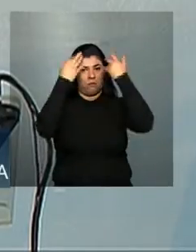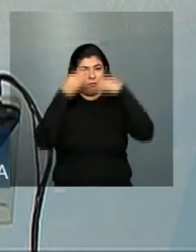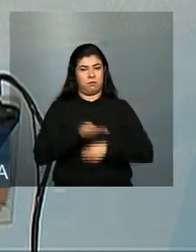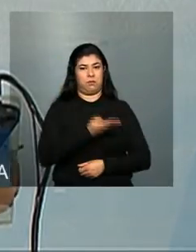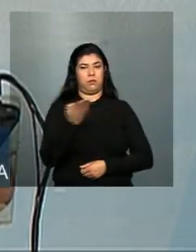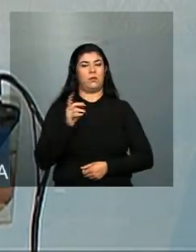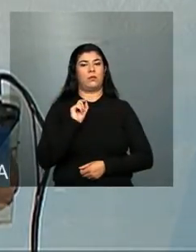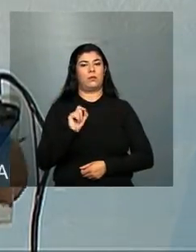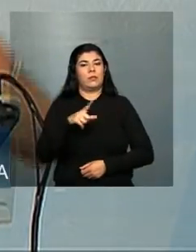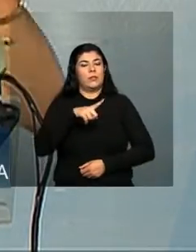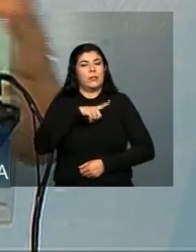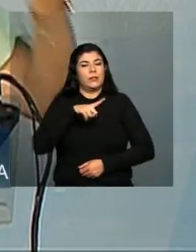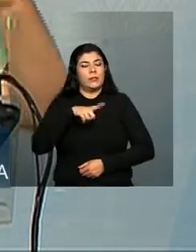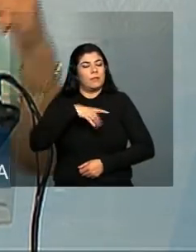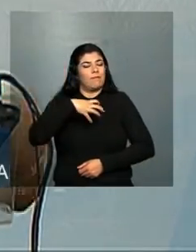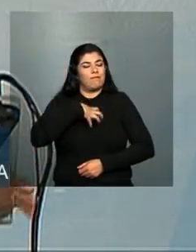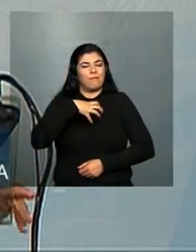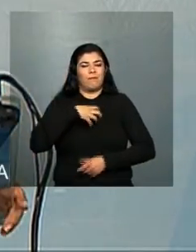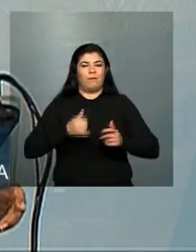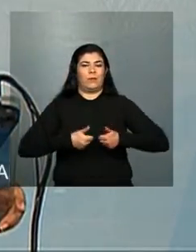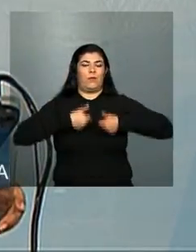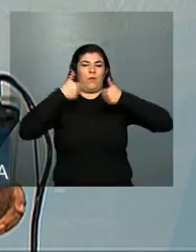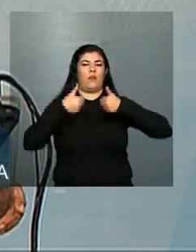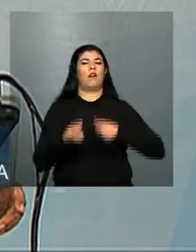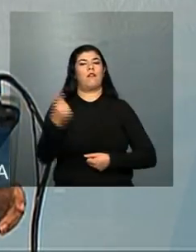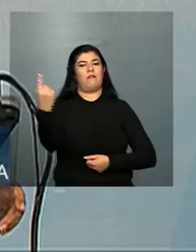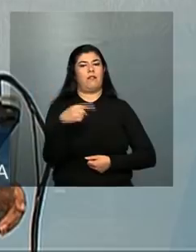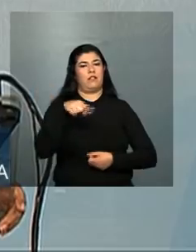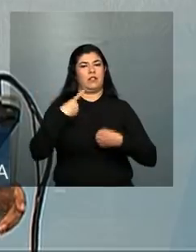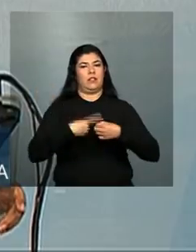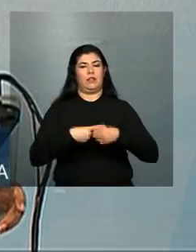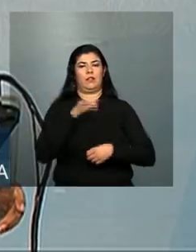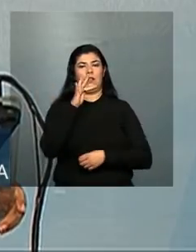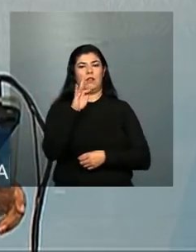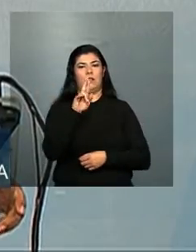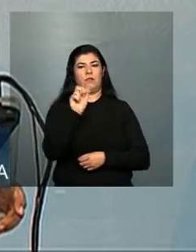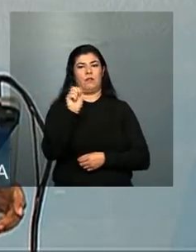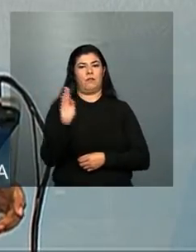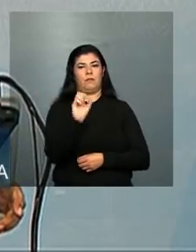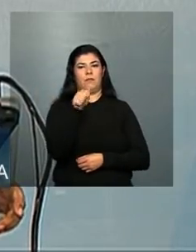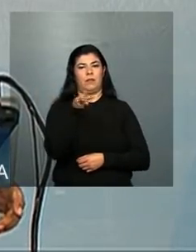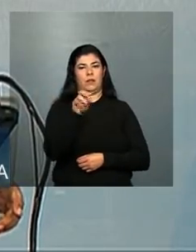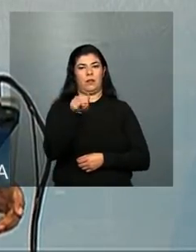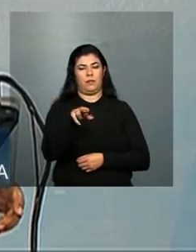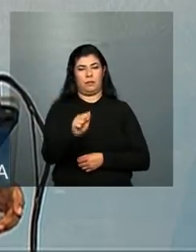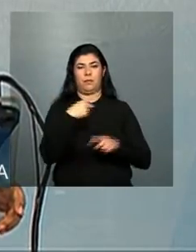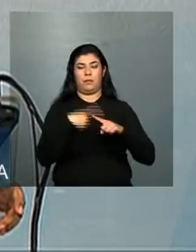vocês que eu tenho um imenso orgulho de vir à Feira de Santana. Porque